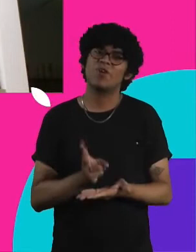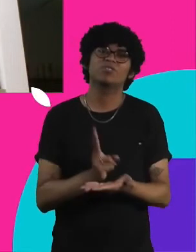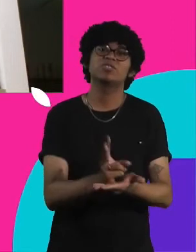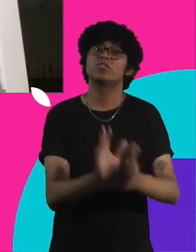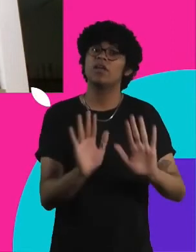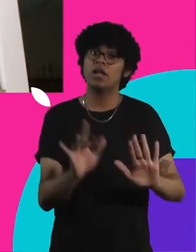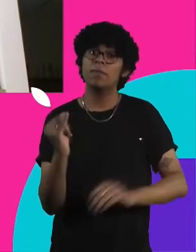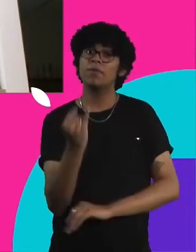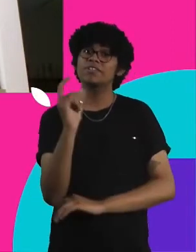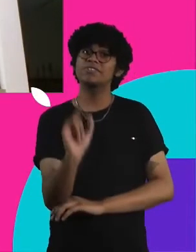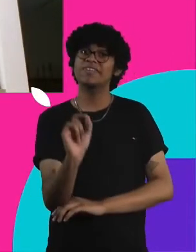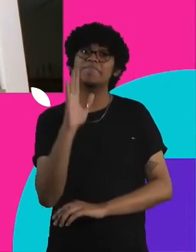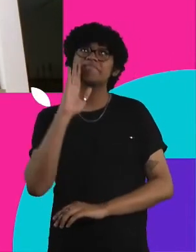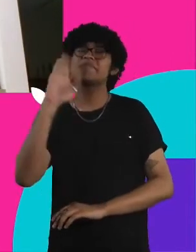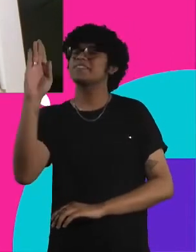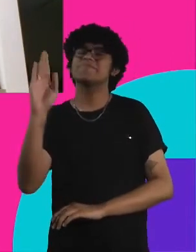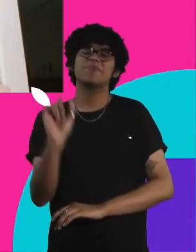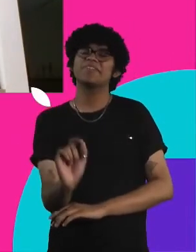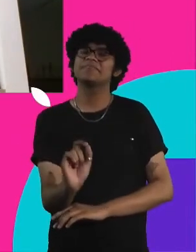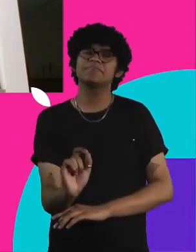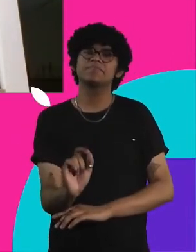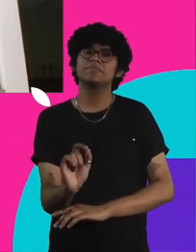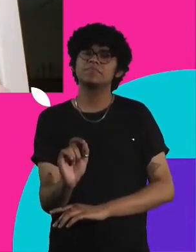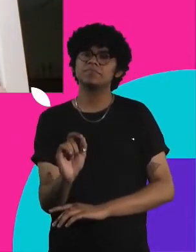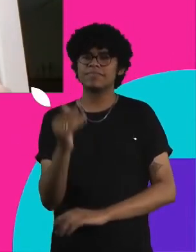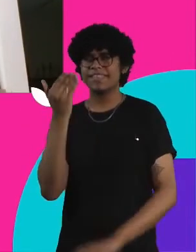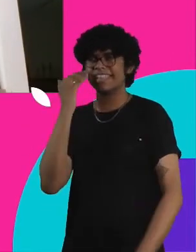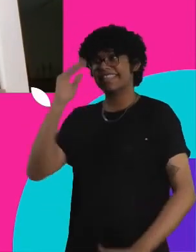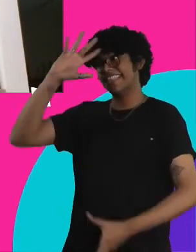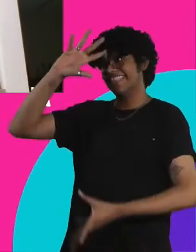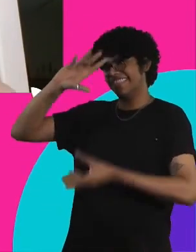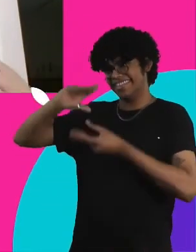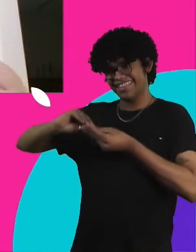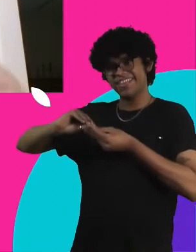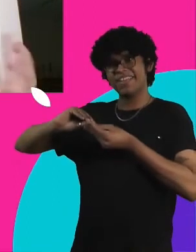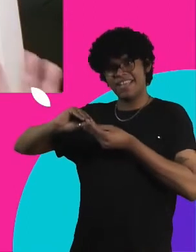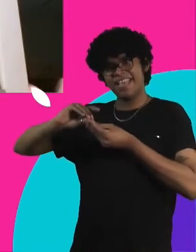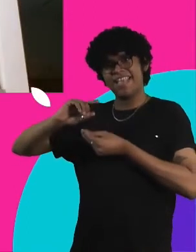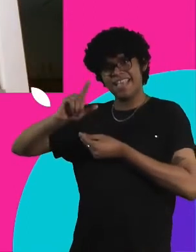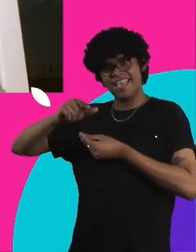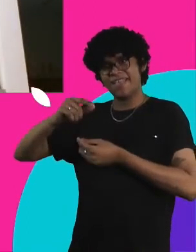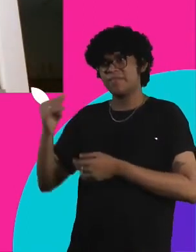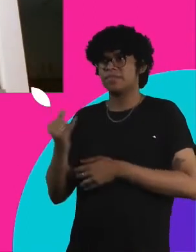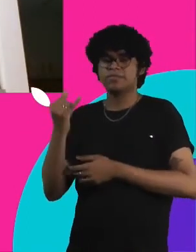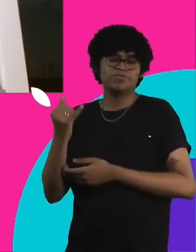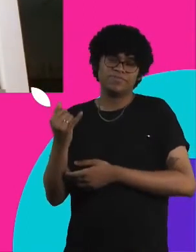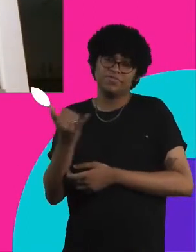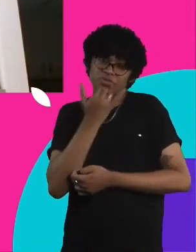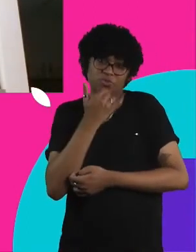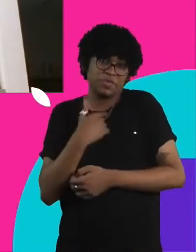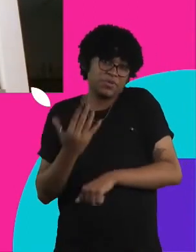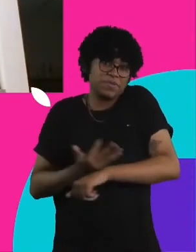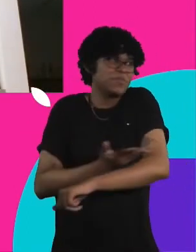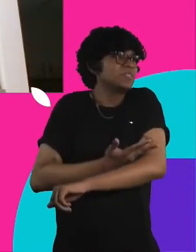de tudo isso, é que a gente entendeu uma coisa que é muito fundamental, e desculpa se eu me emocionar com isso,